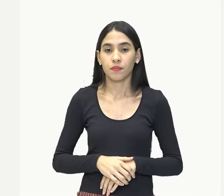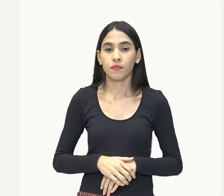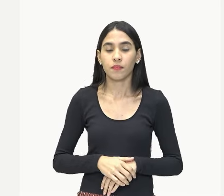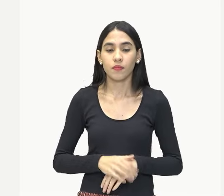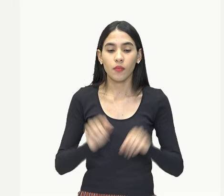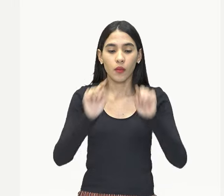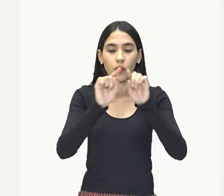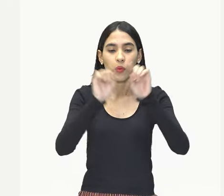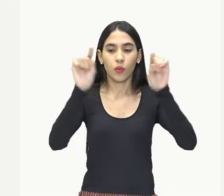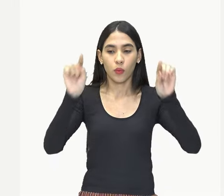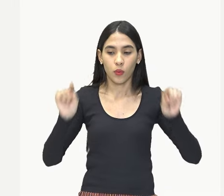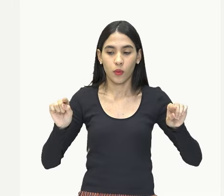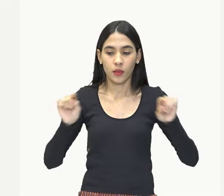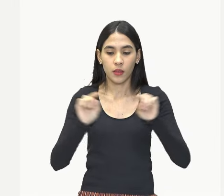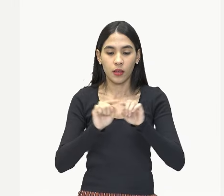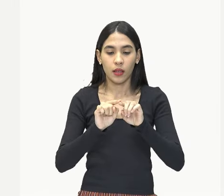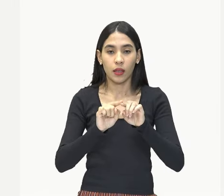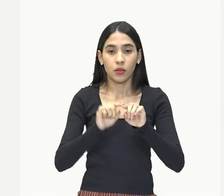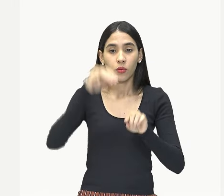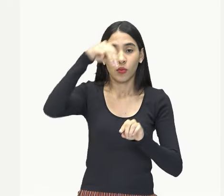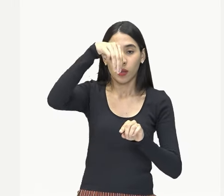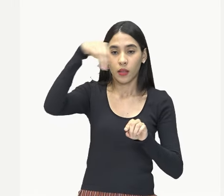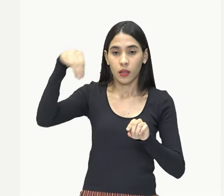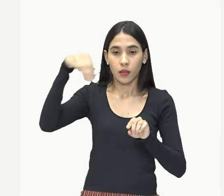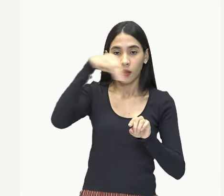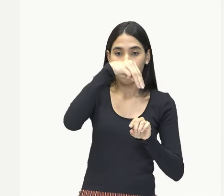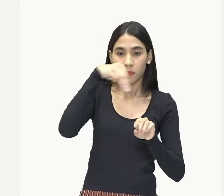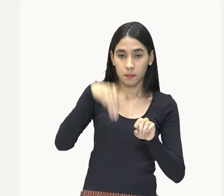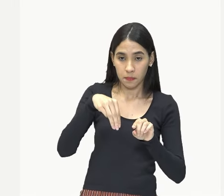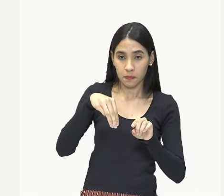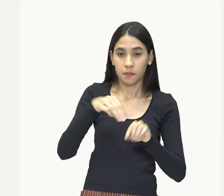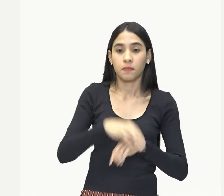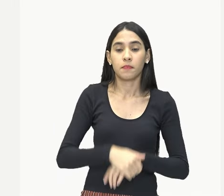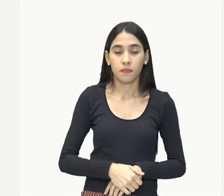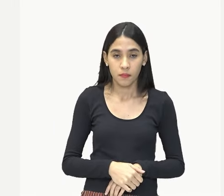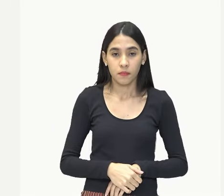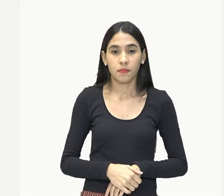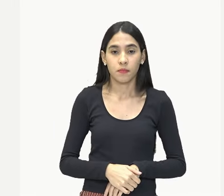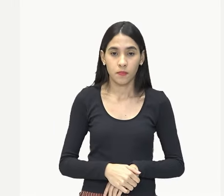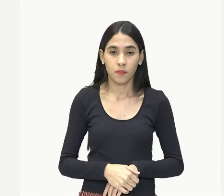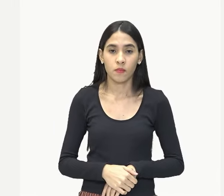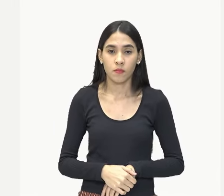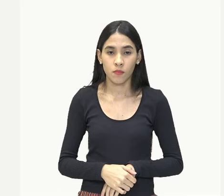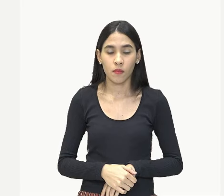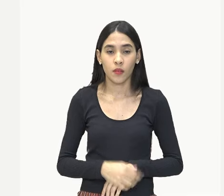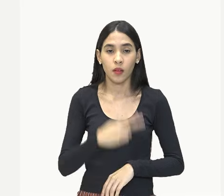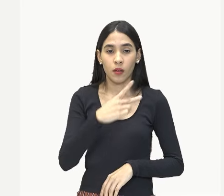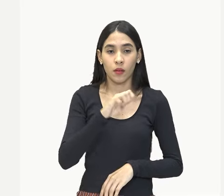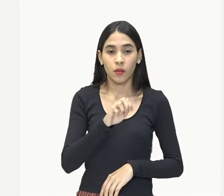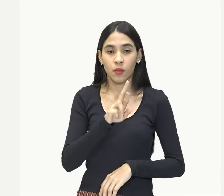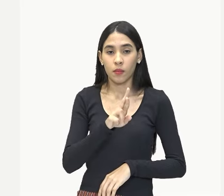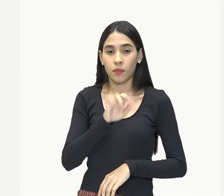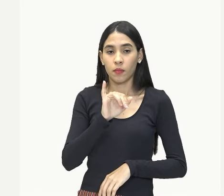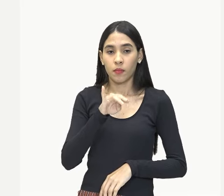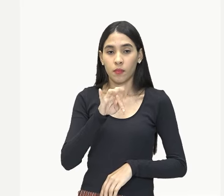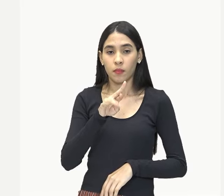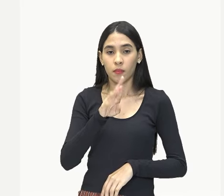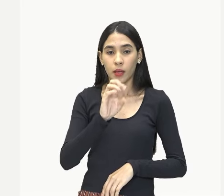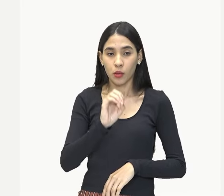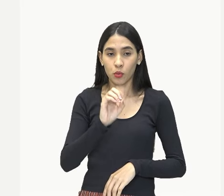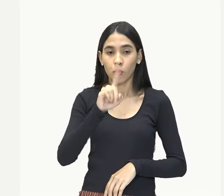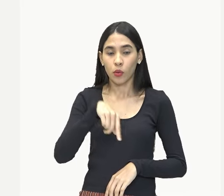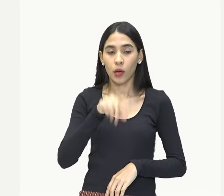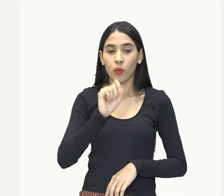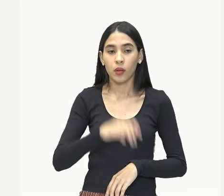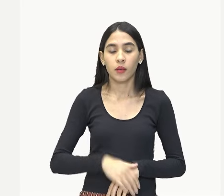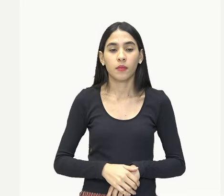onde o lado dele é representado pela letra m, a medida é m, e E o perímetro nada mais é,